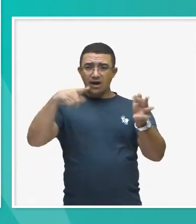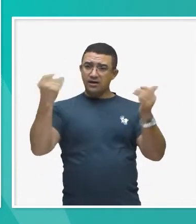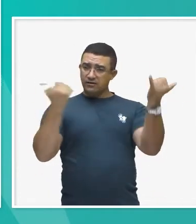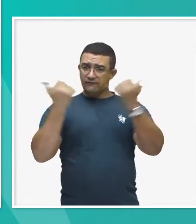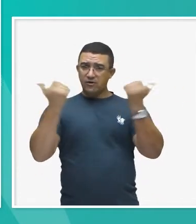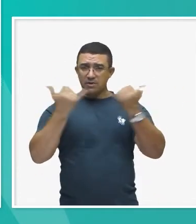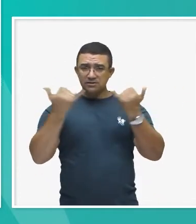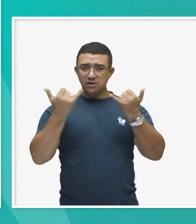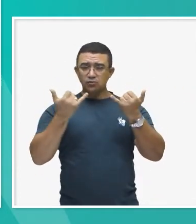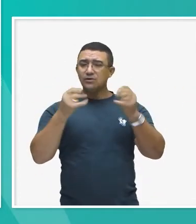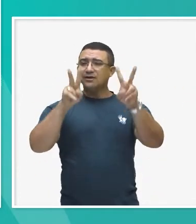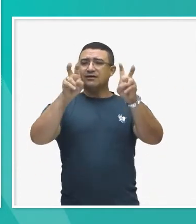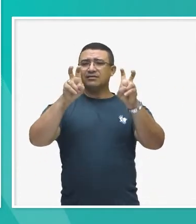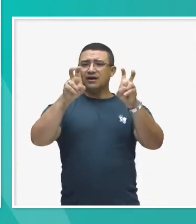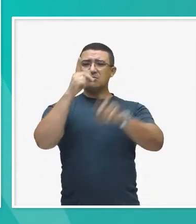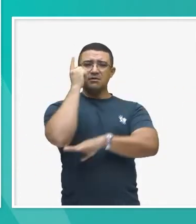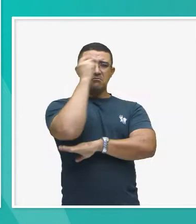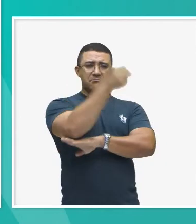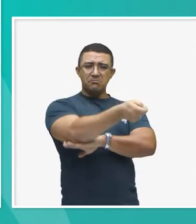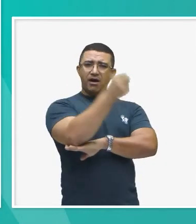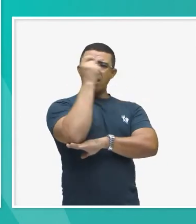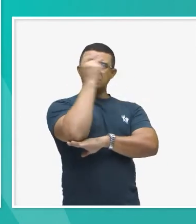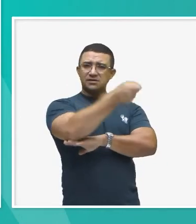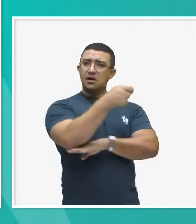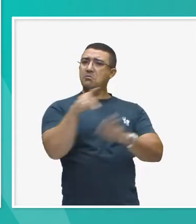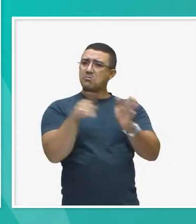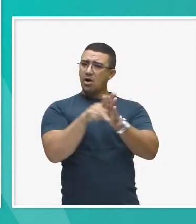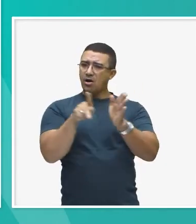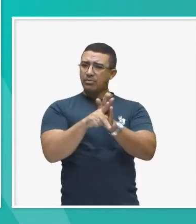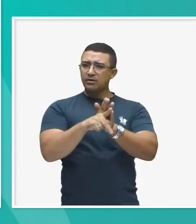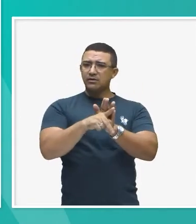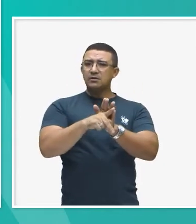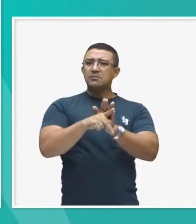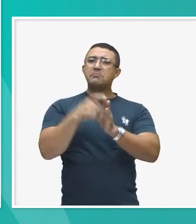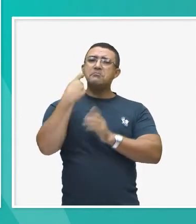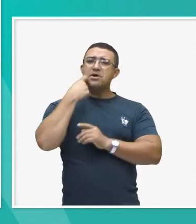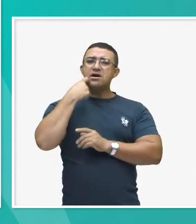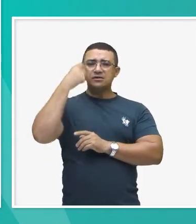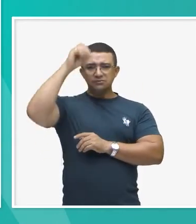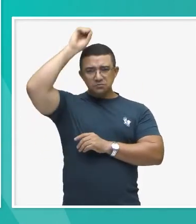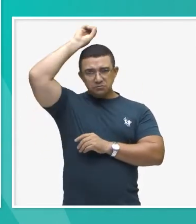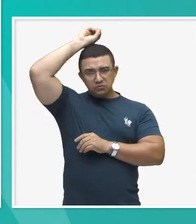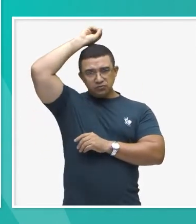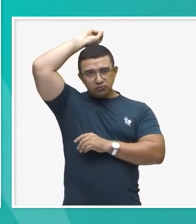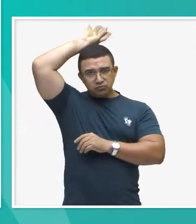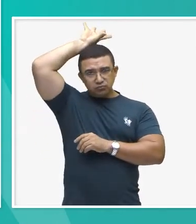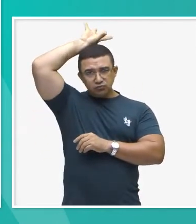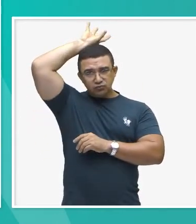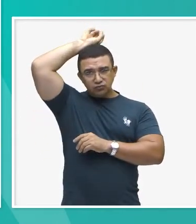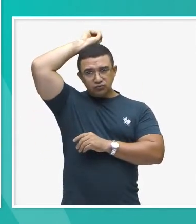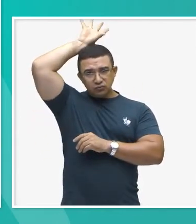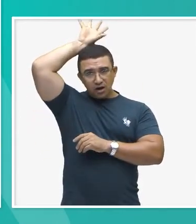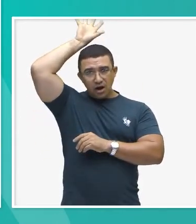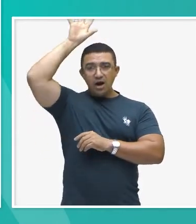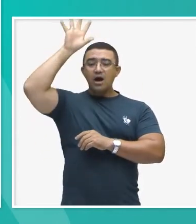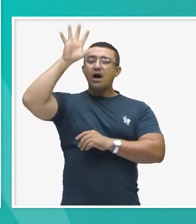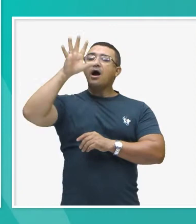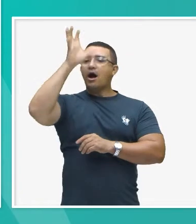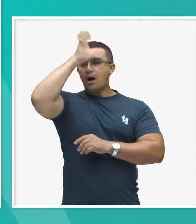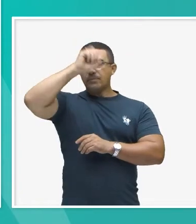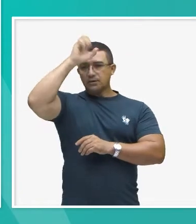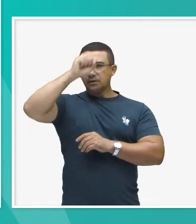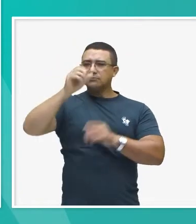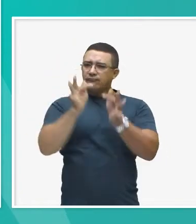da pesca, né, ali das baleias, do whale fishing, e aprendendo com certeza expressões importantes,